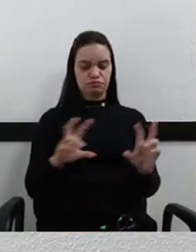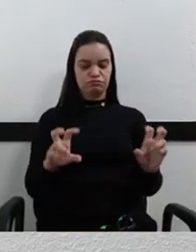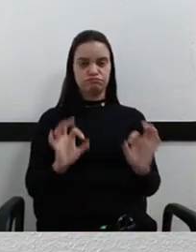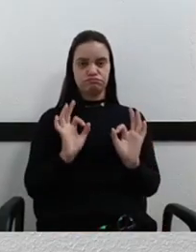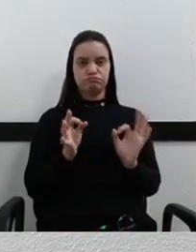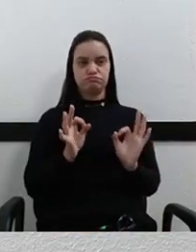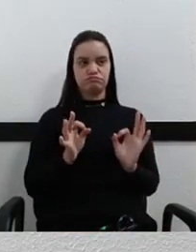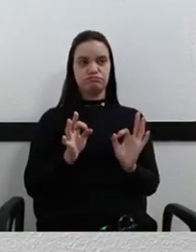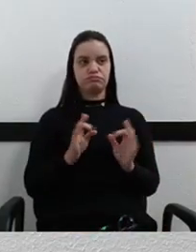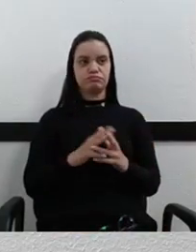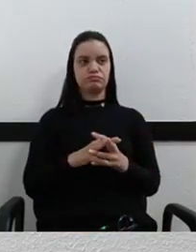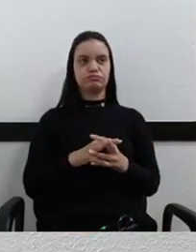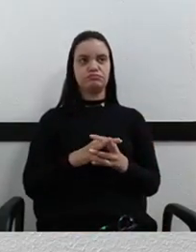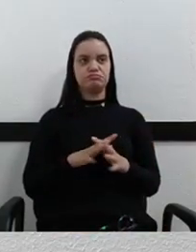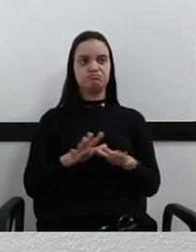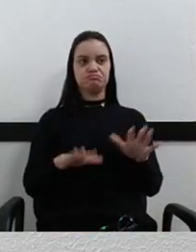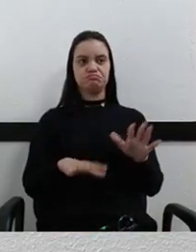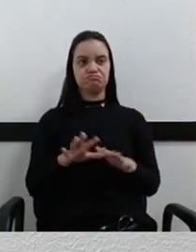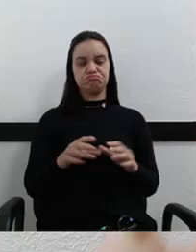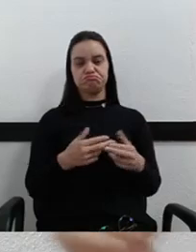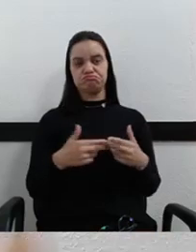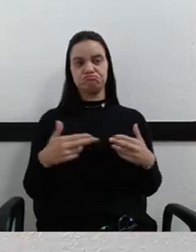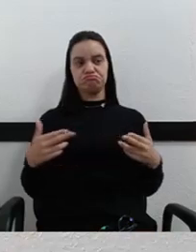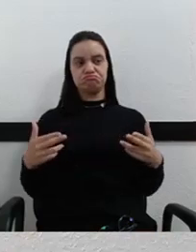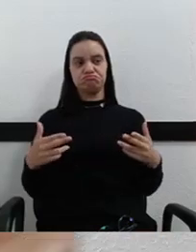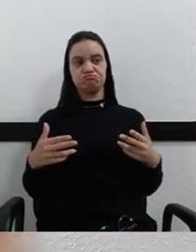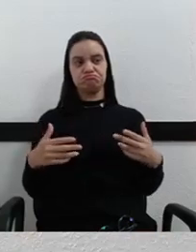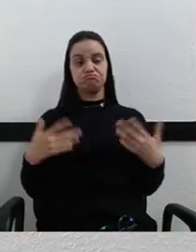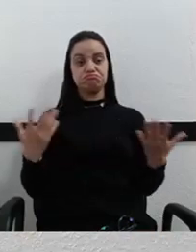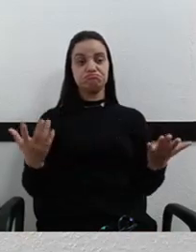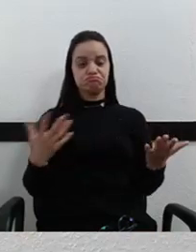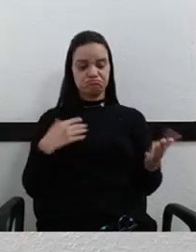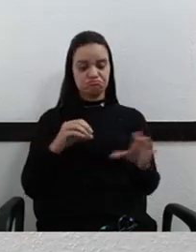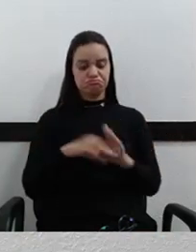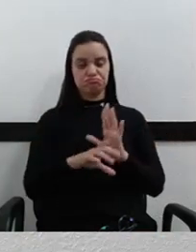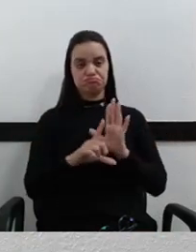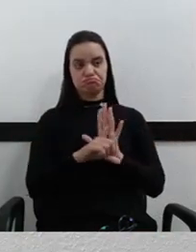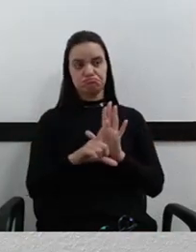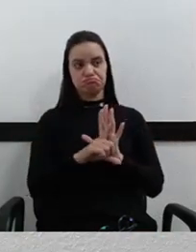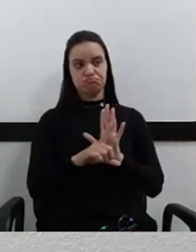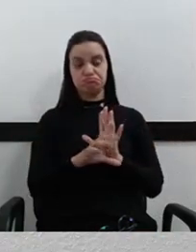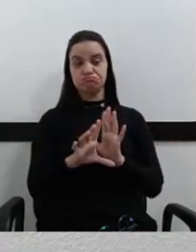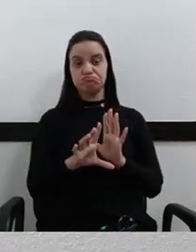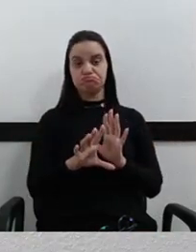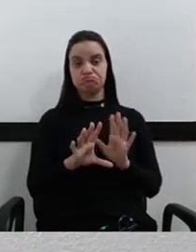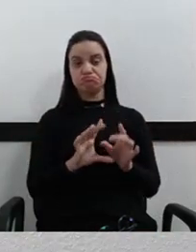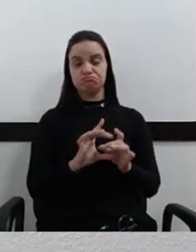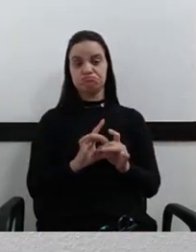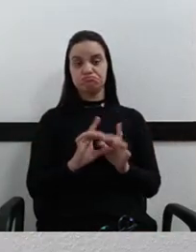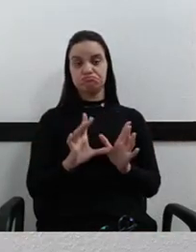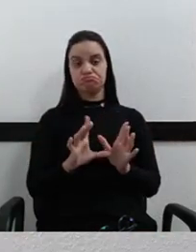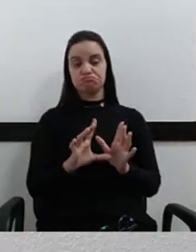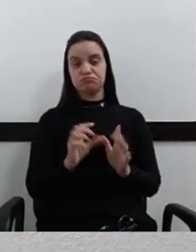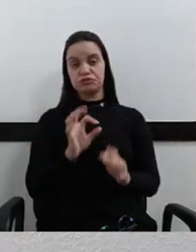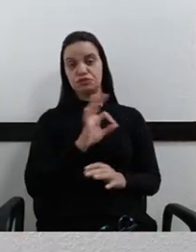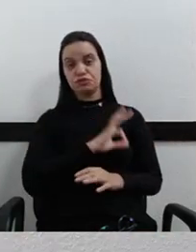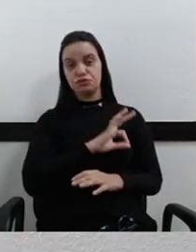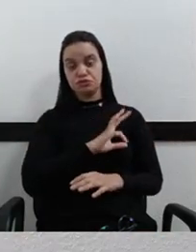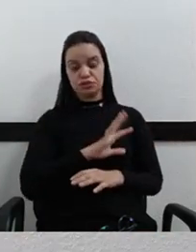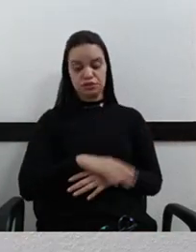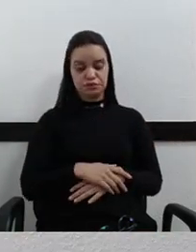pessoal. O definimento das compensações é um aspecto legal. Está na lei e ele é quase que imutável, salvo recomposição